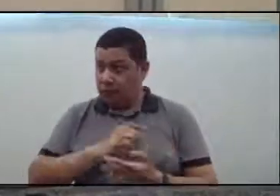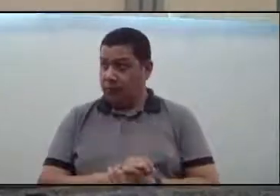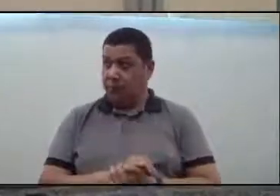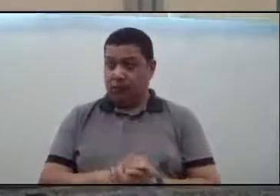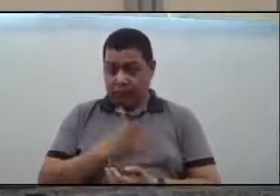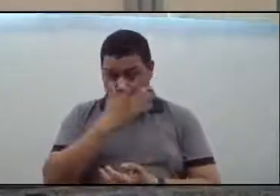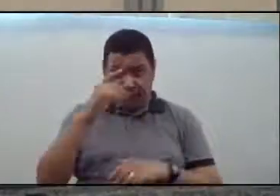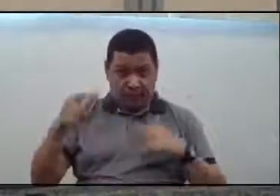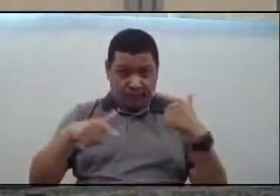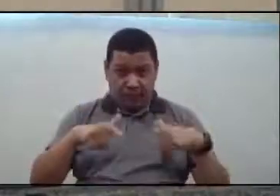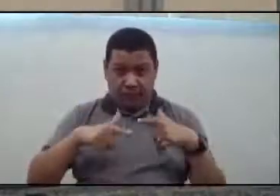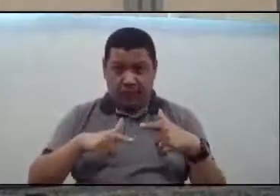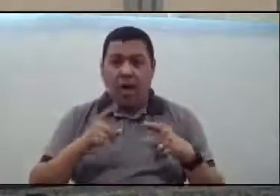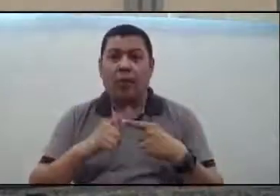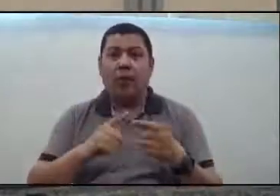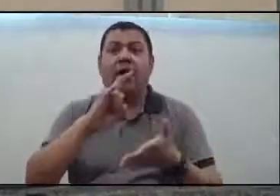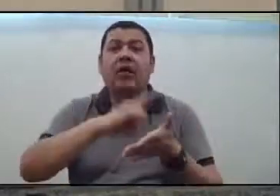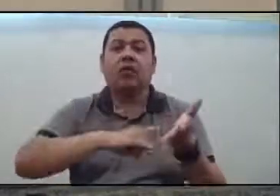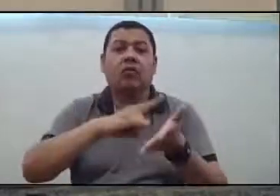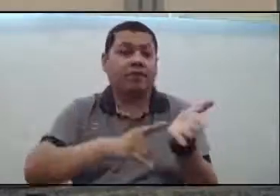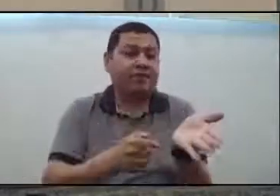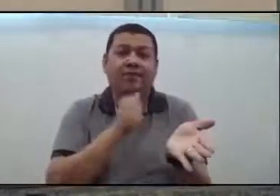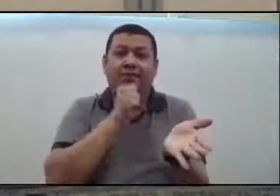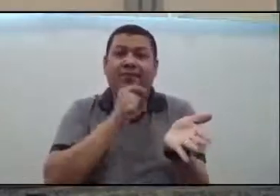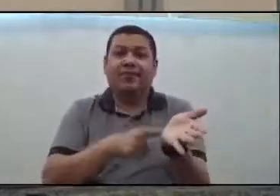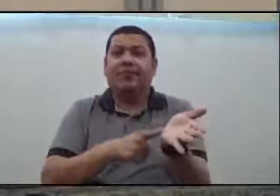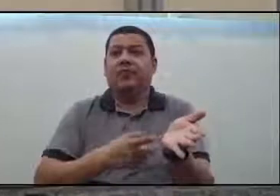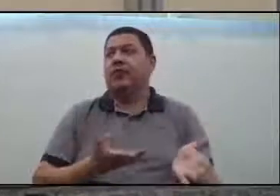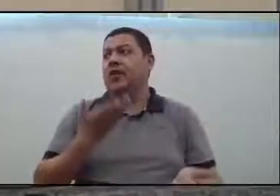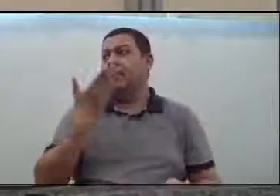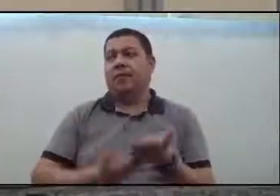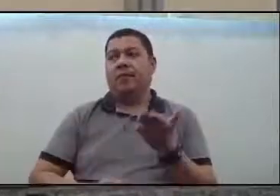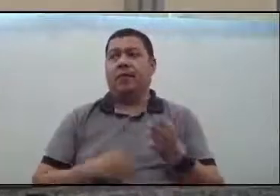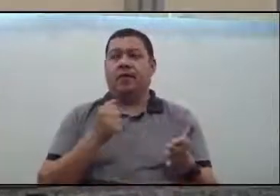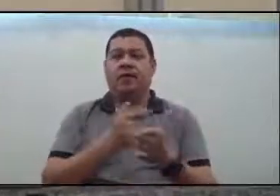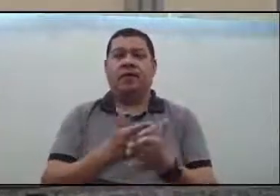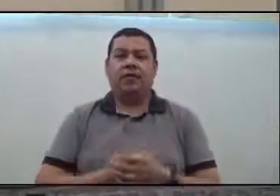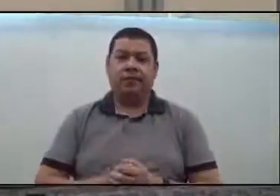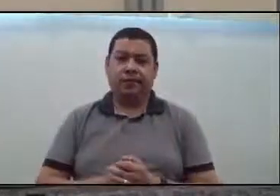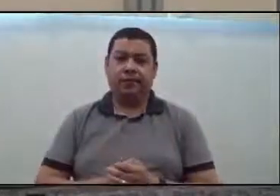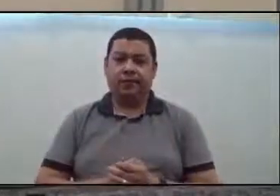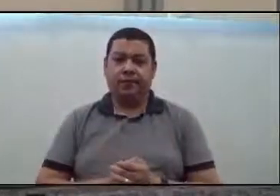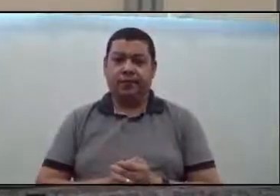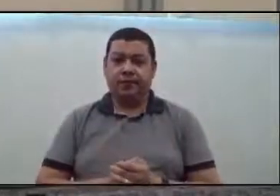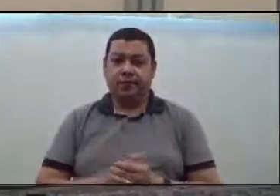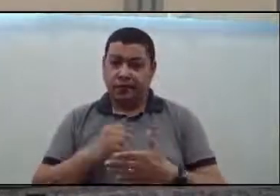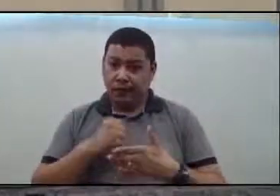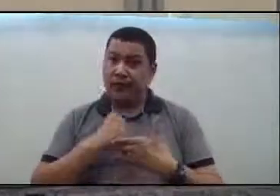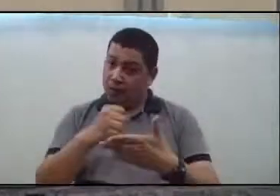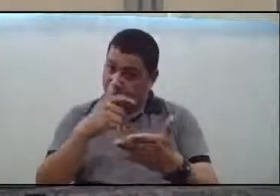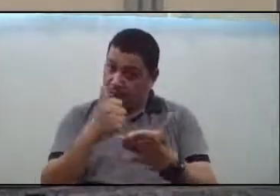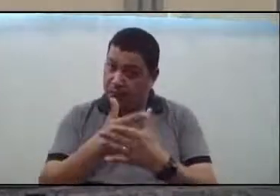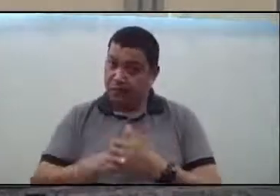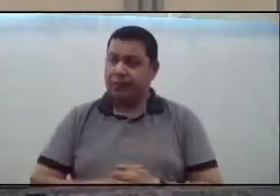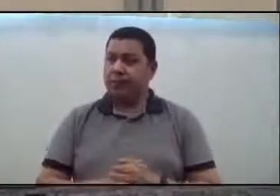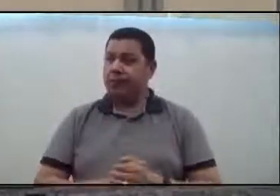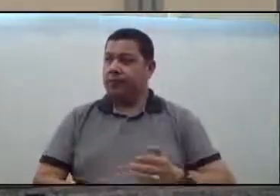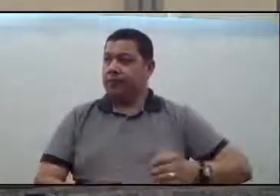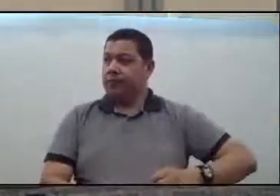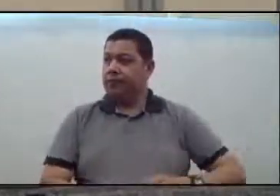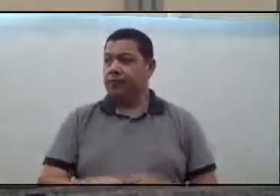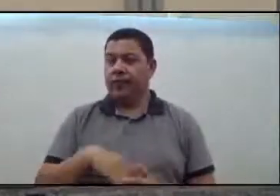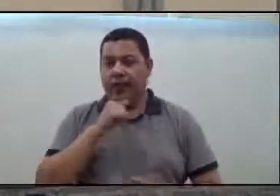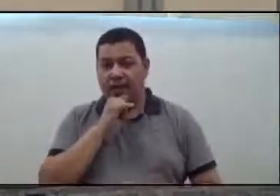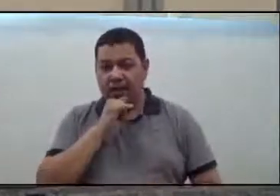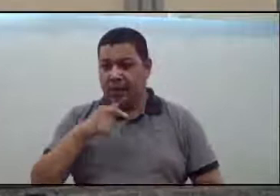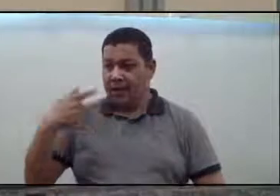por questão de documento, alguma situação e outra, acaba não conseguindo pagar a situação dos seus documentos, aí acaba acontecendo que a gente vê no pátio